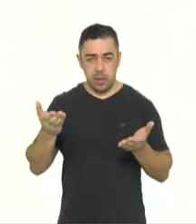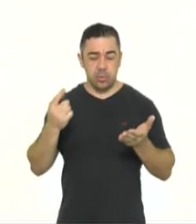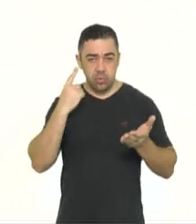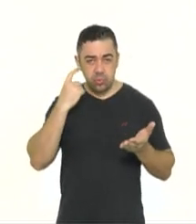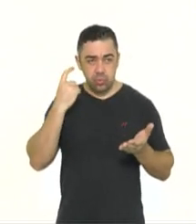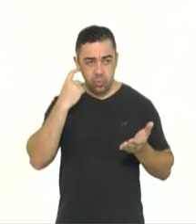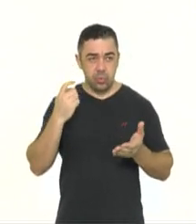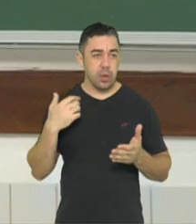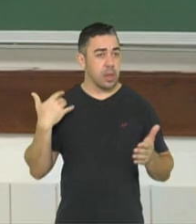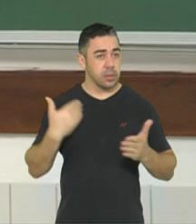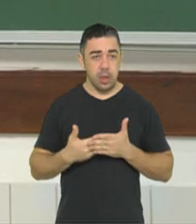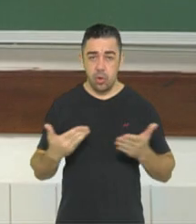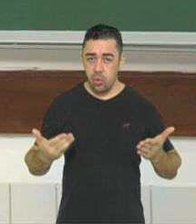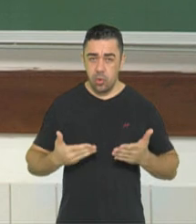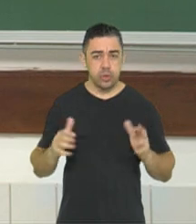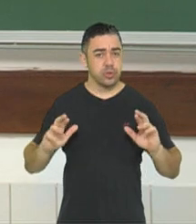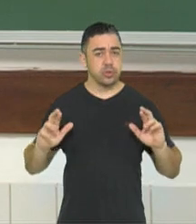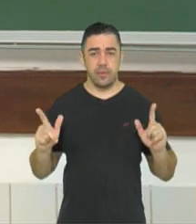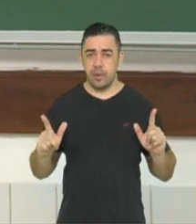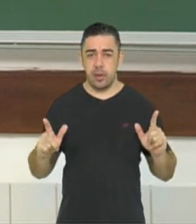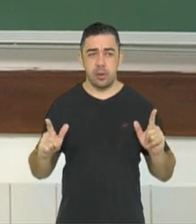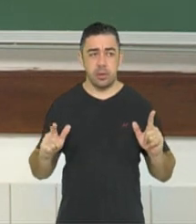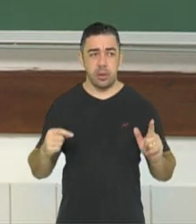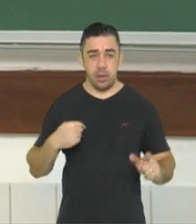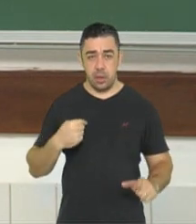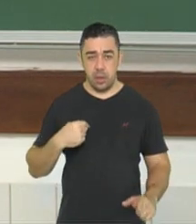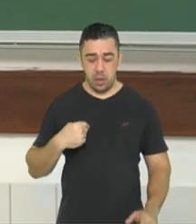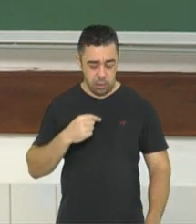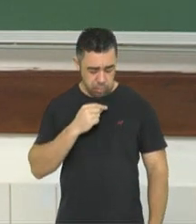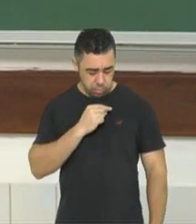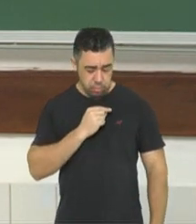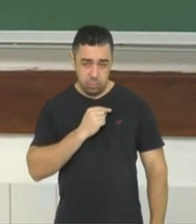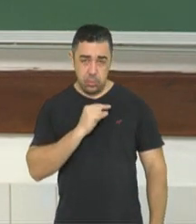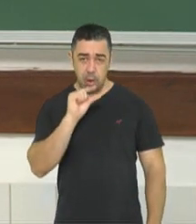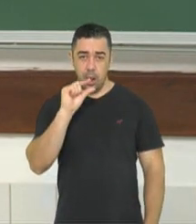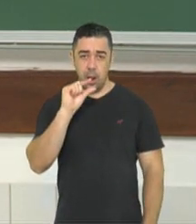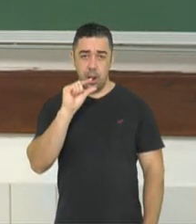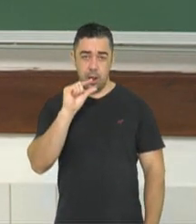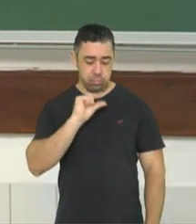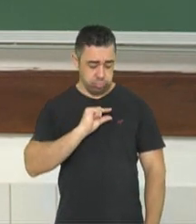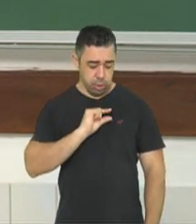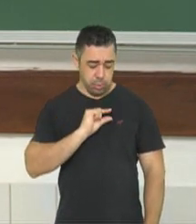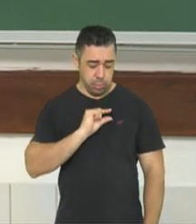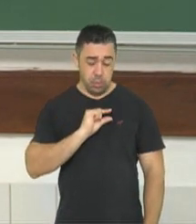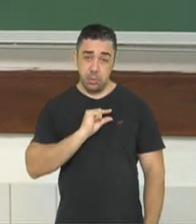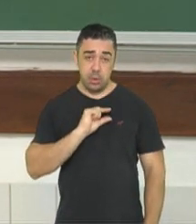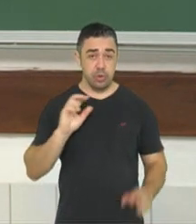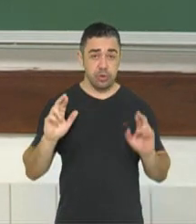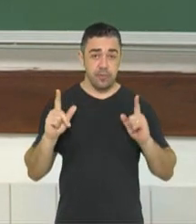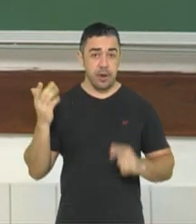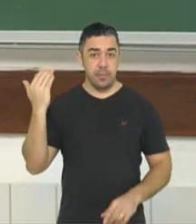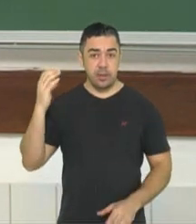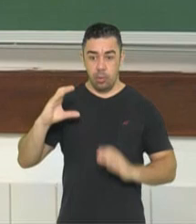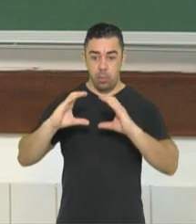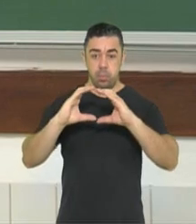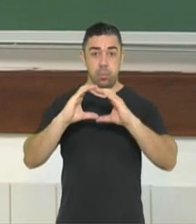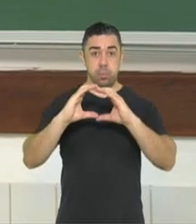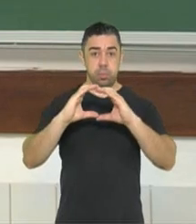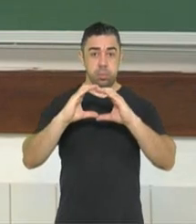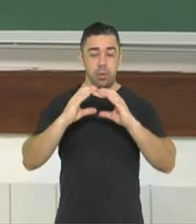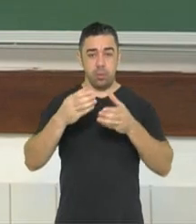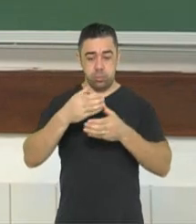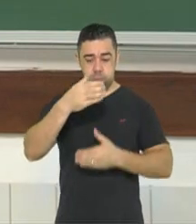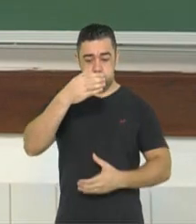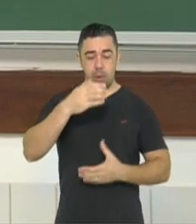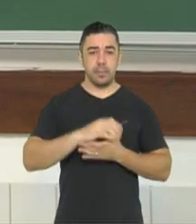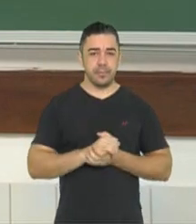sons. Até hoje em dia está bem diferente, ó, eu estou com um microfone aqui que é bem diferente daquele ali da primeira imagem, certo?